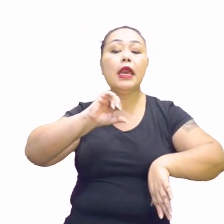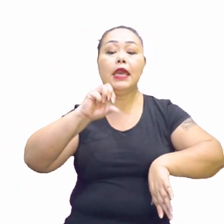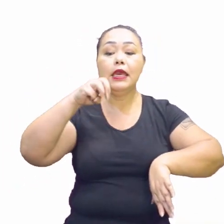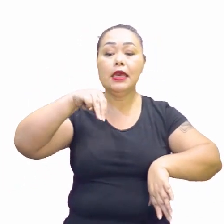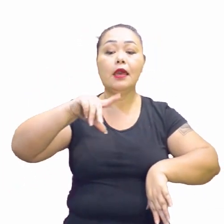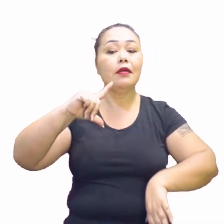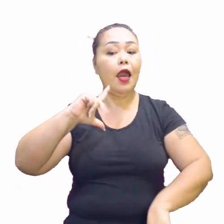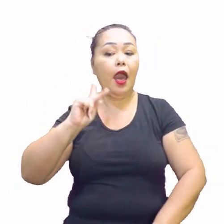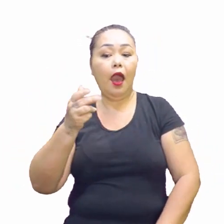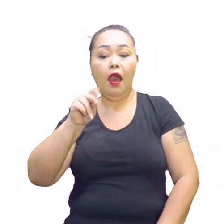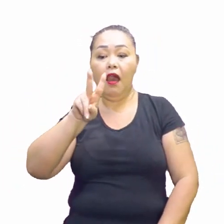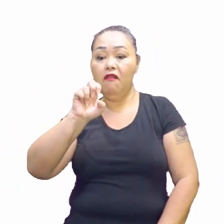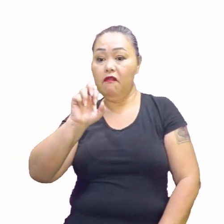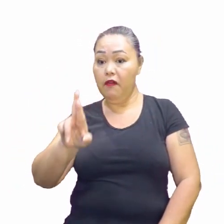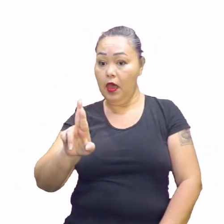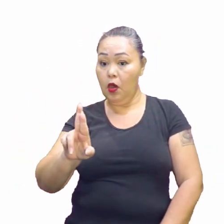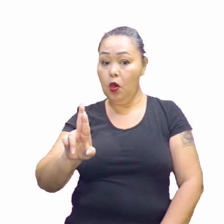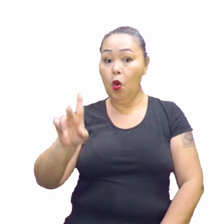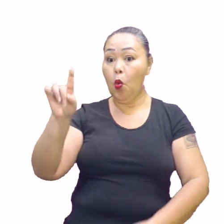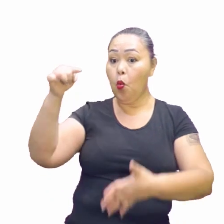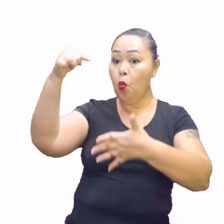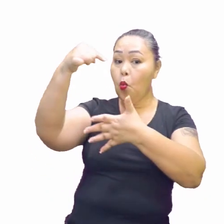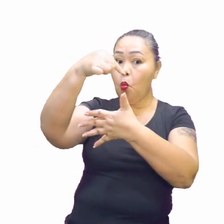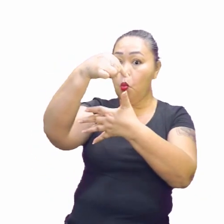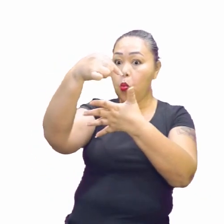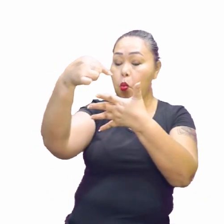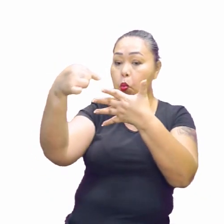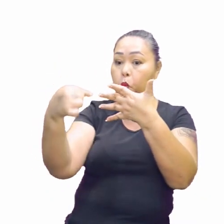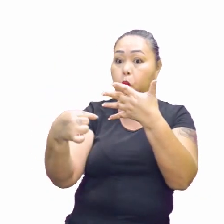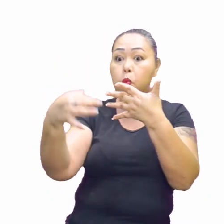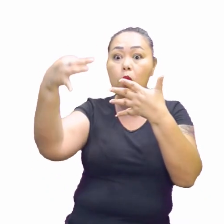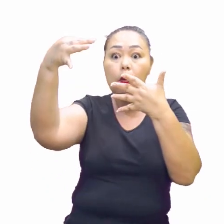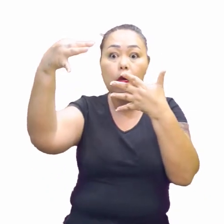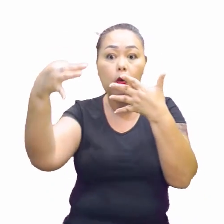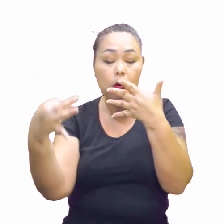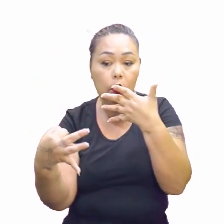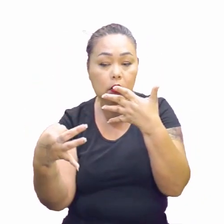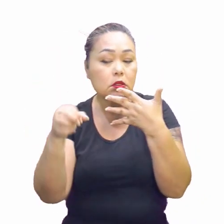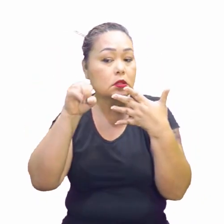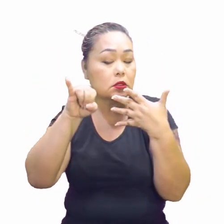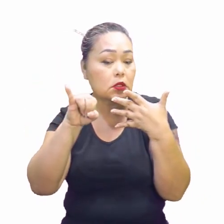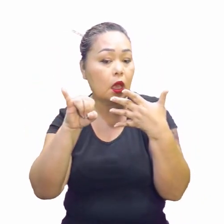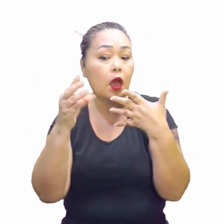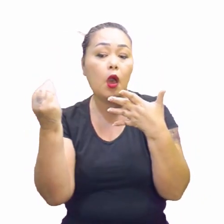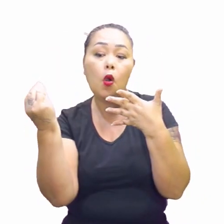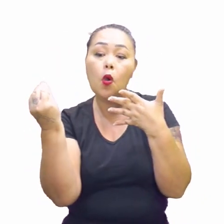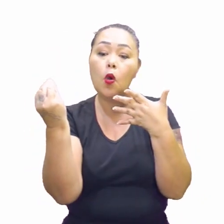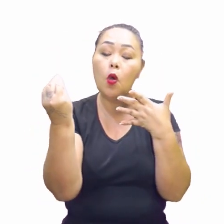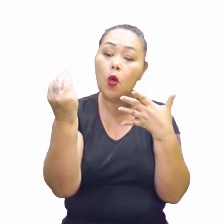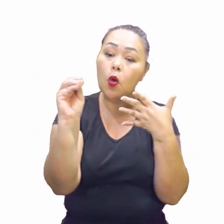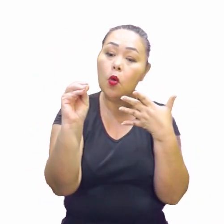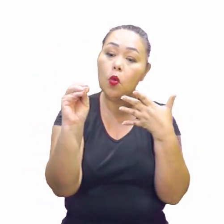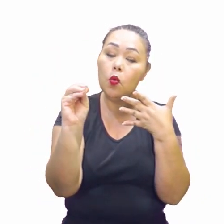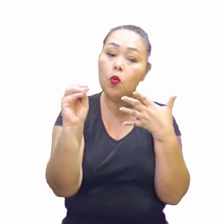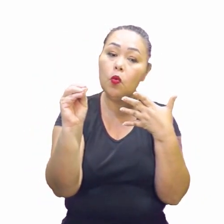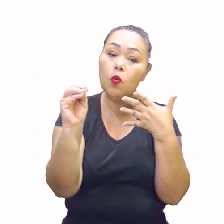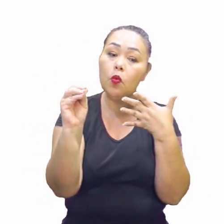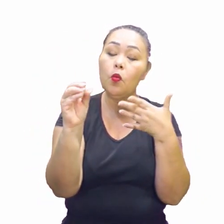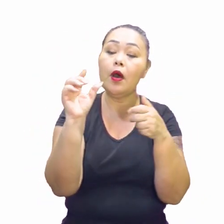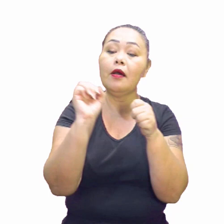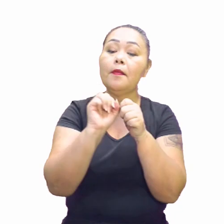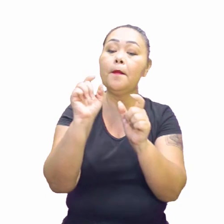iam haver. Então, qual é a alternativa? Se você colocar,